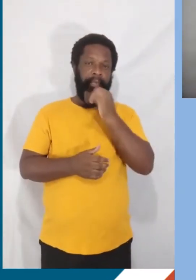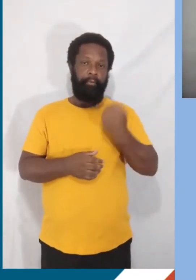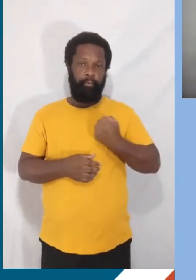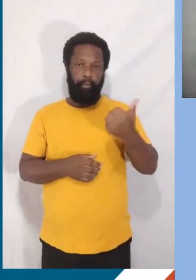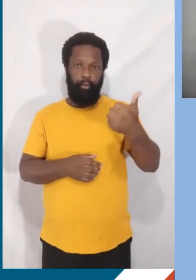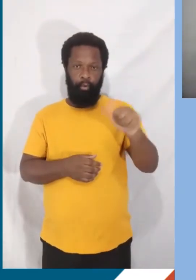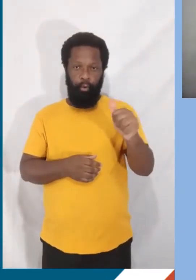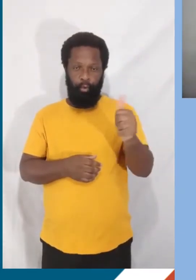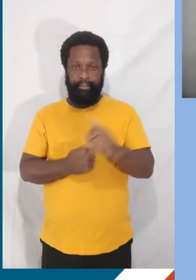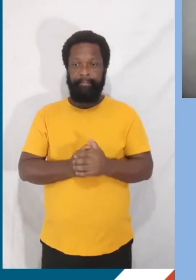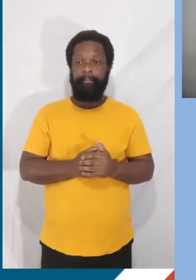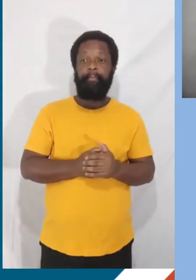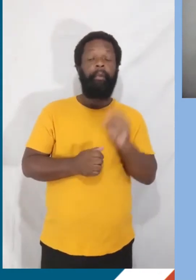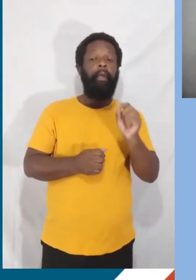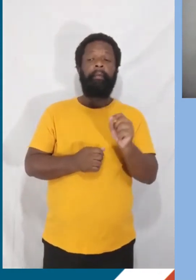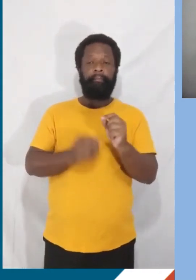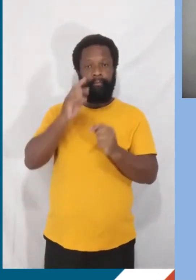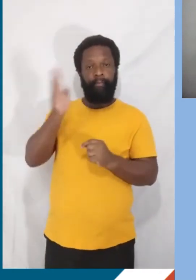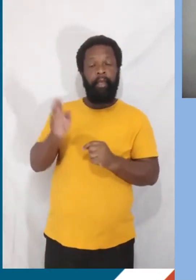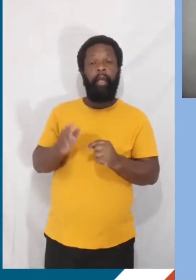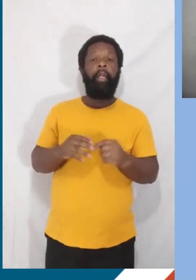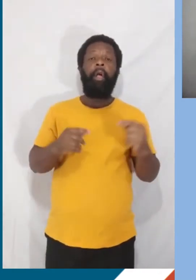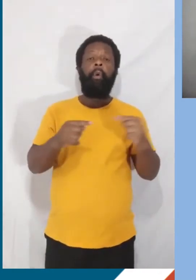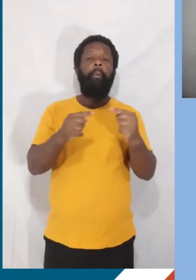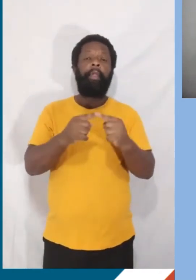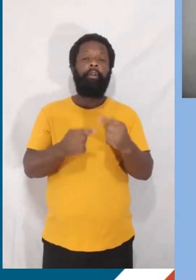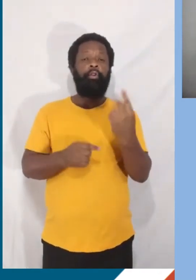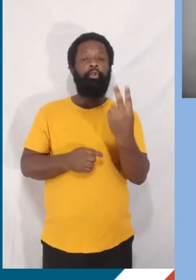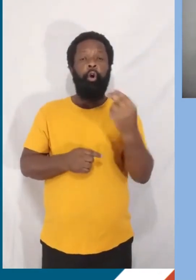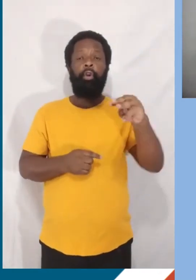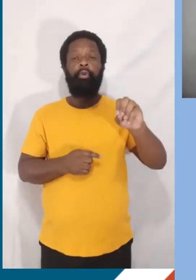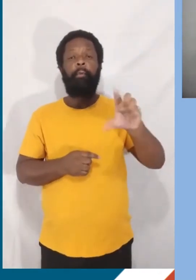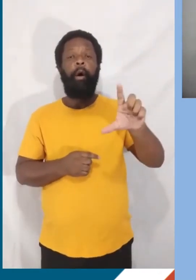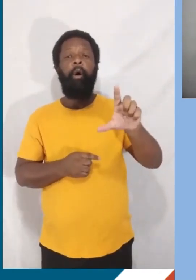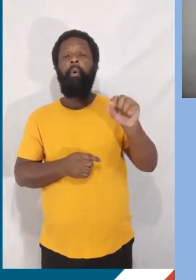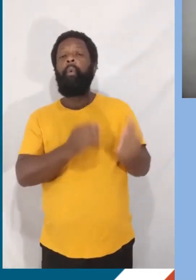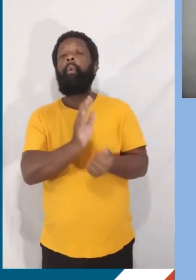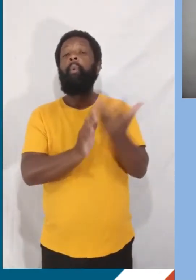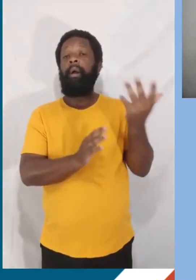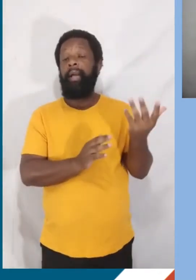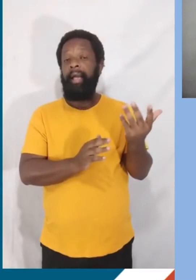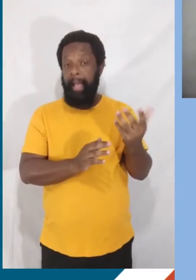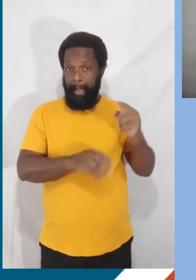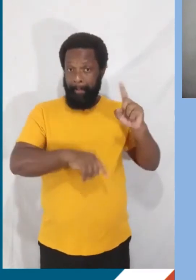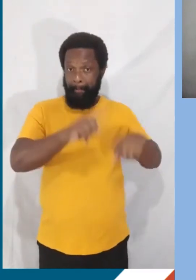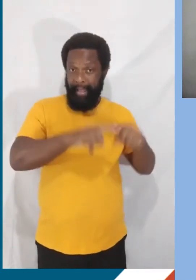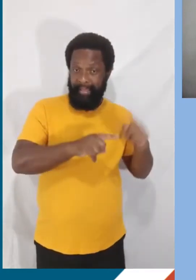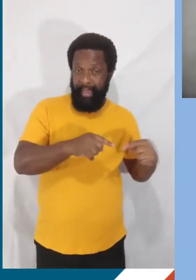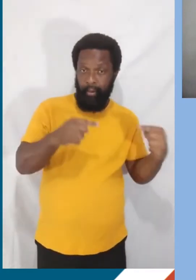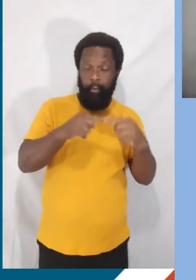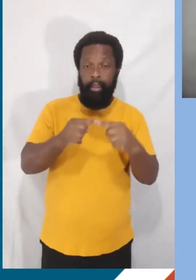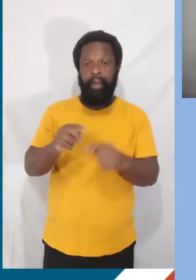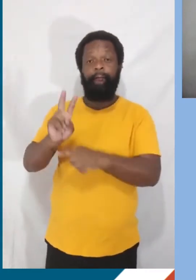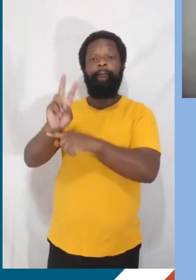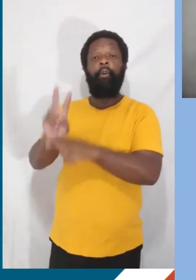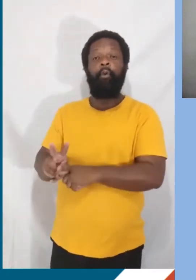11 quer saber o seguinte, qual é o volume correspondente a 2 mols? Então, relaciona o que, gente? Quantidade de matéria, que é